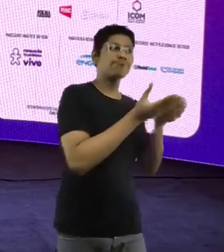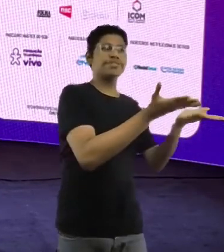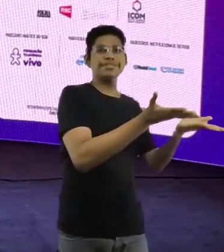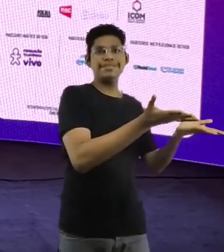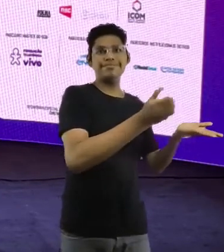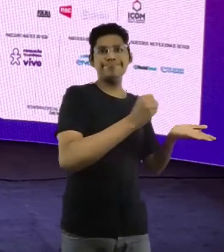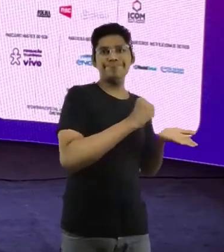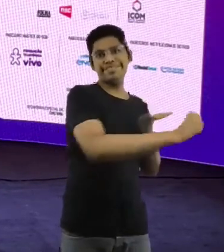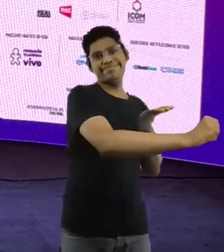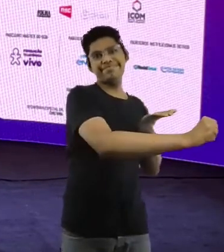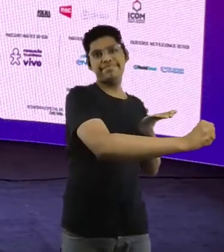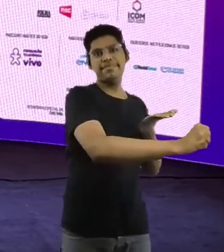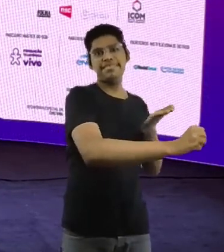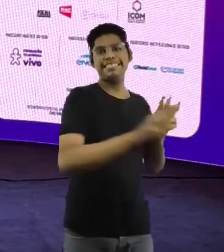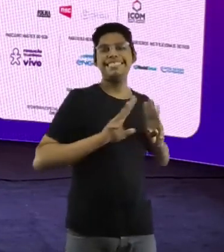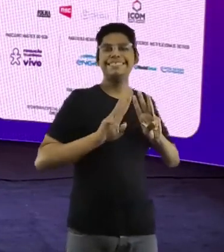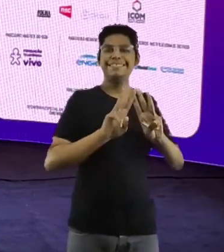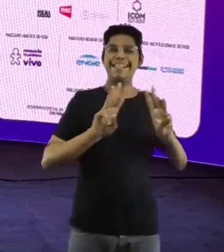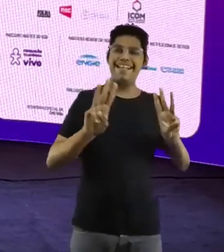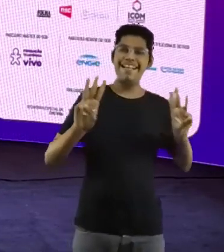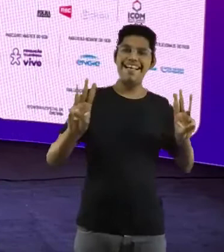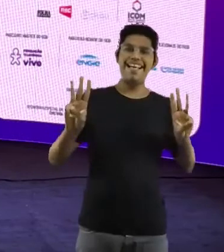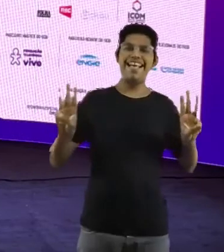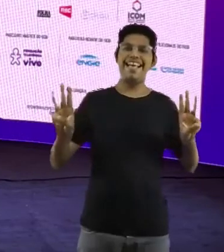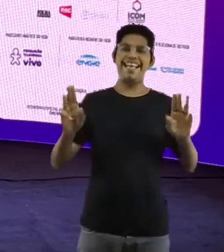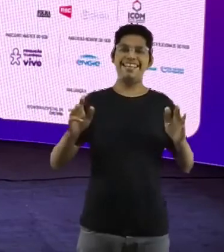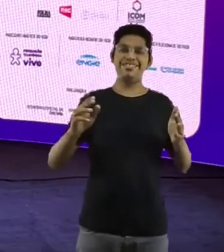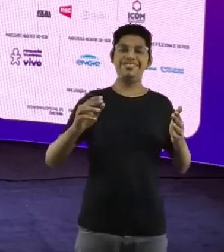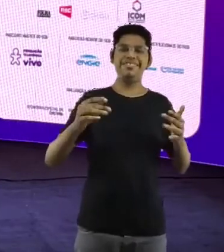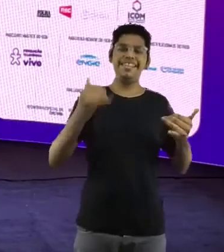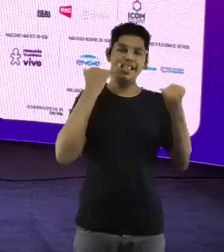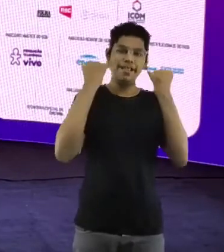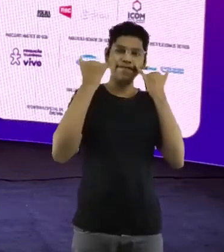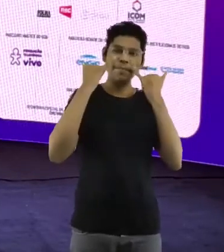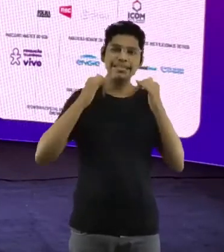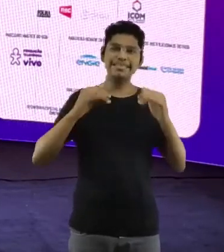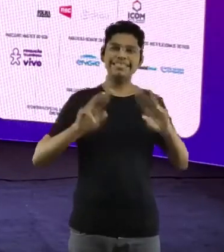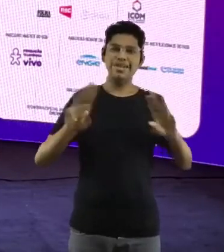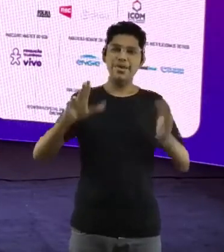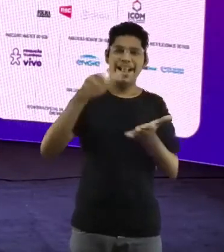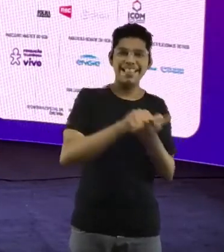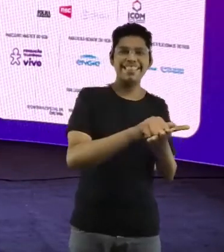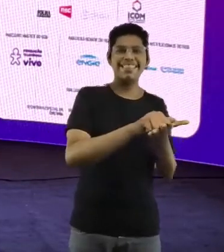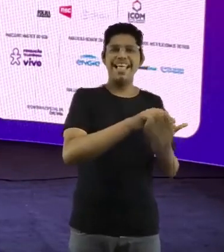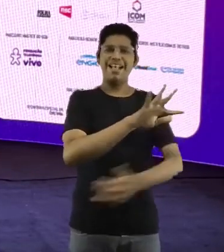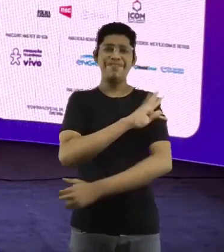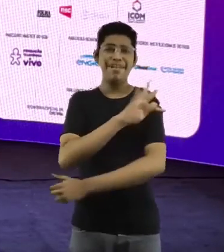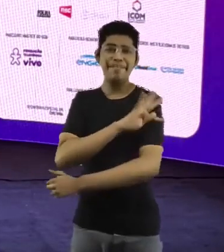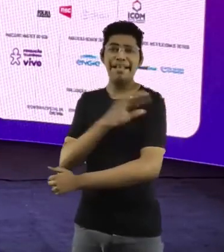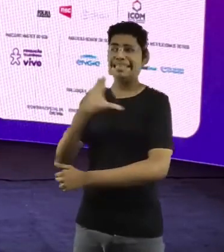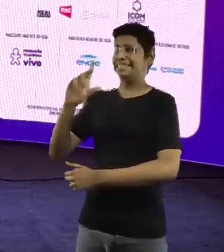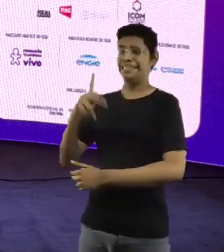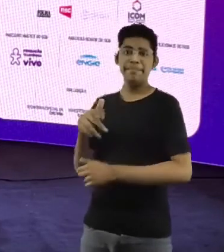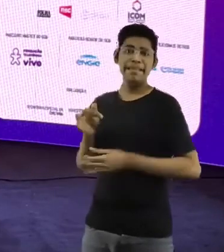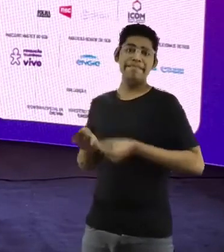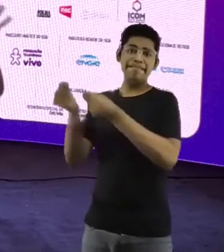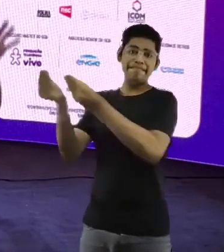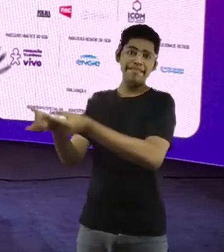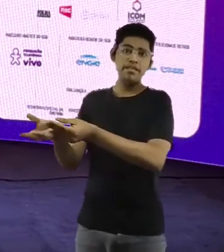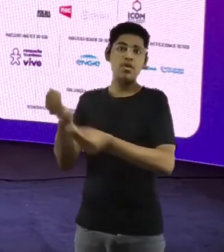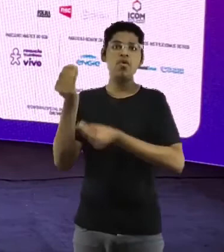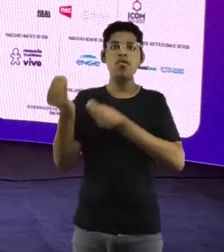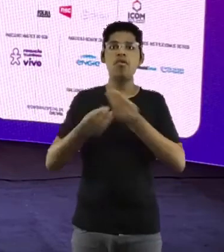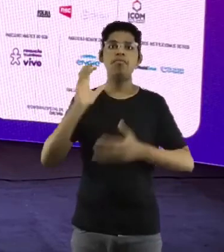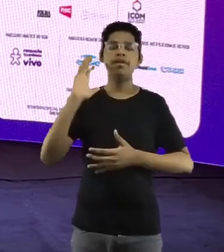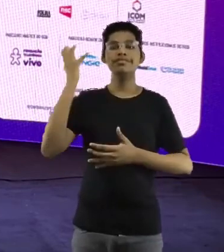pelos sites, newsletter, na farmácia que pediu CPF e tudo mais, como resolver e fazer uma limpa geral?